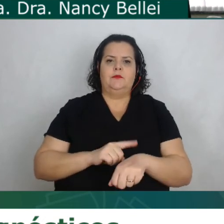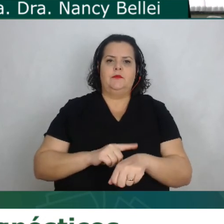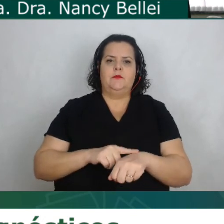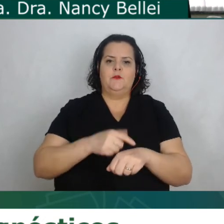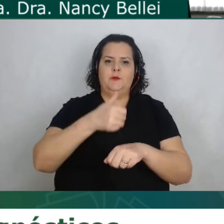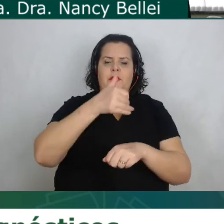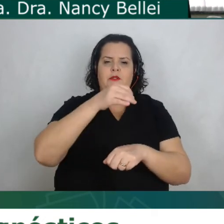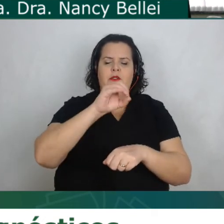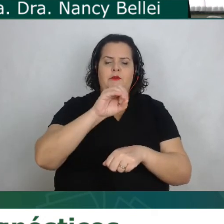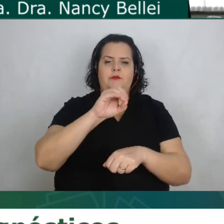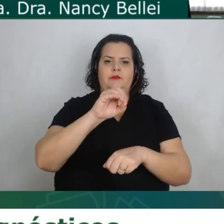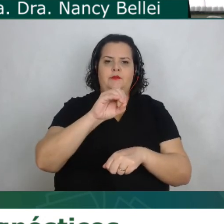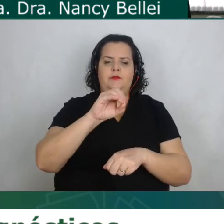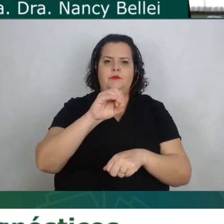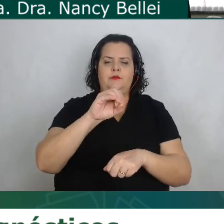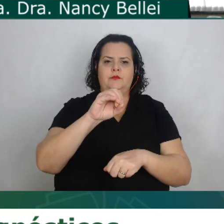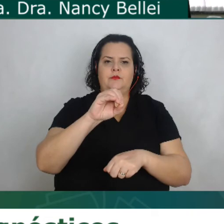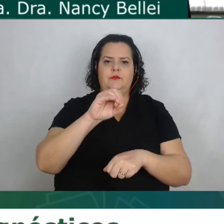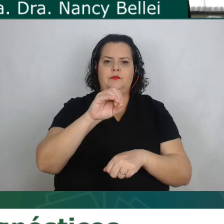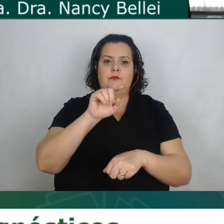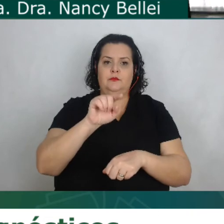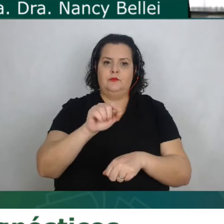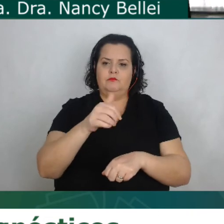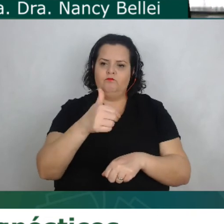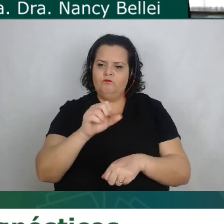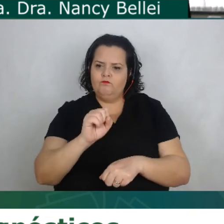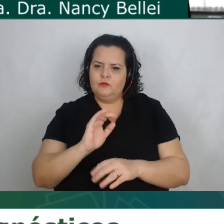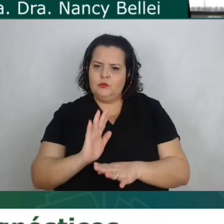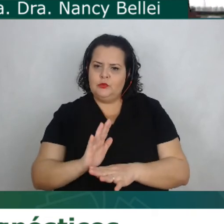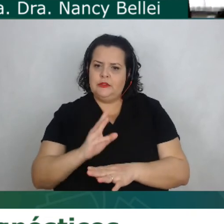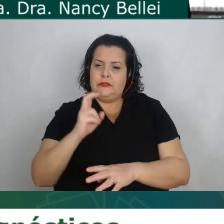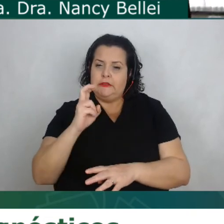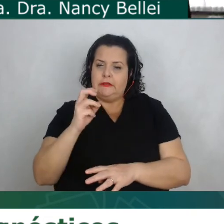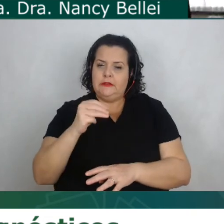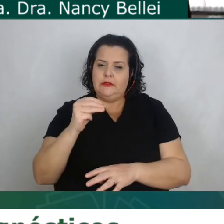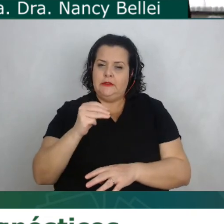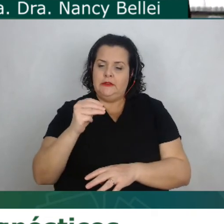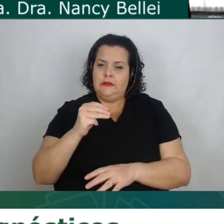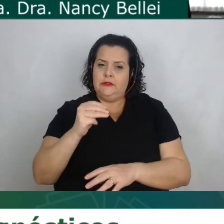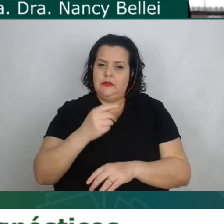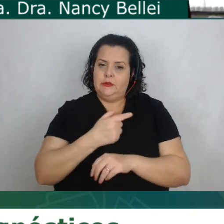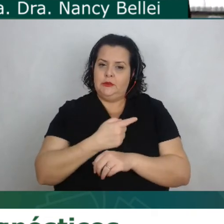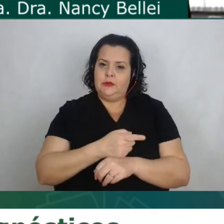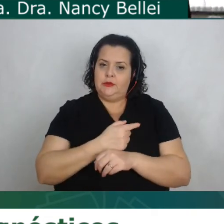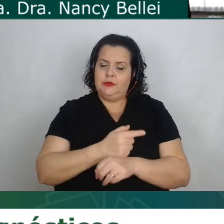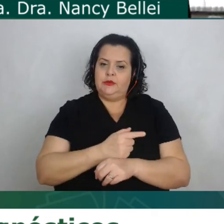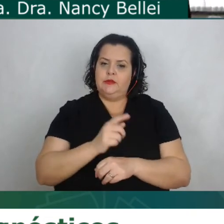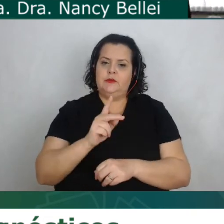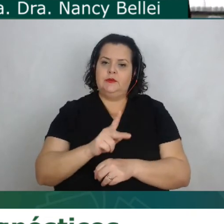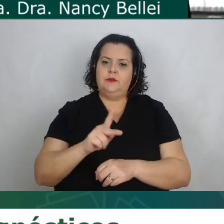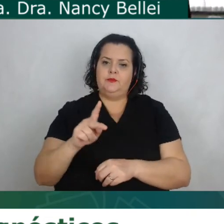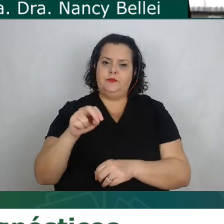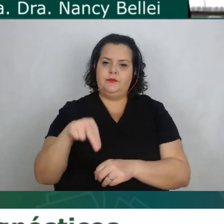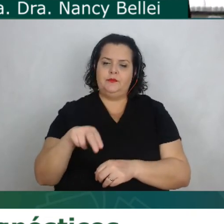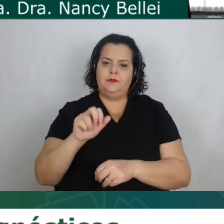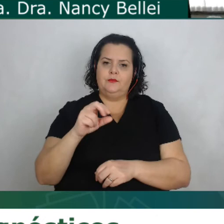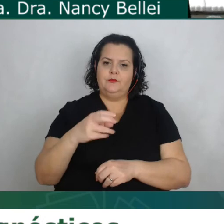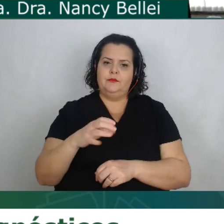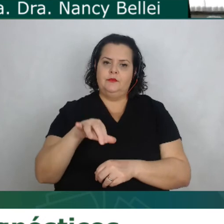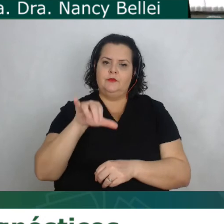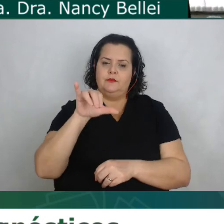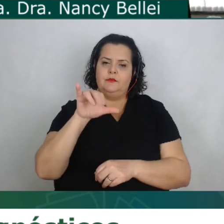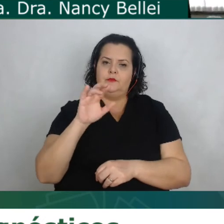Dá uns 5 minutinhos para a Nancy responder algumas perguntas, bem objetivamente. Nós não podemos